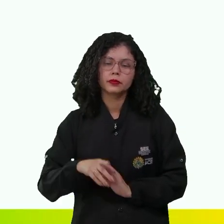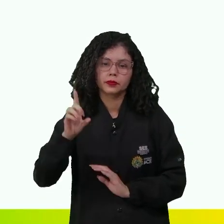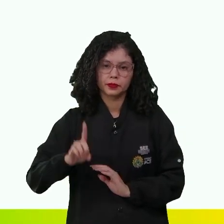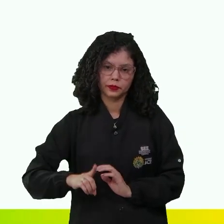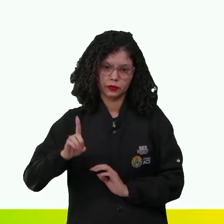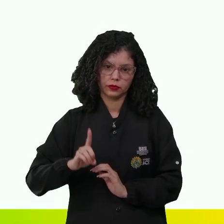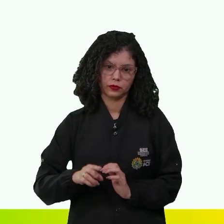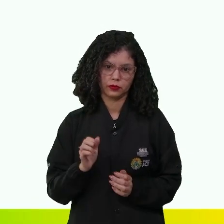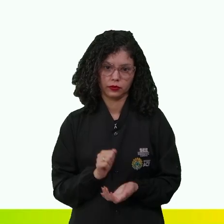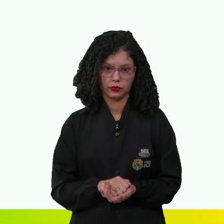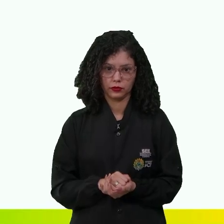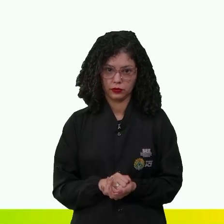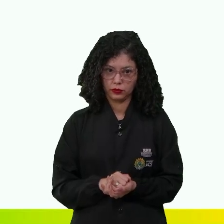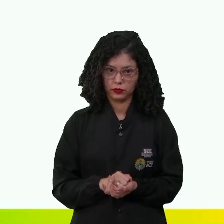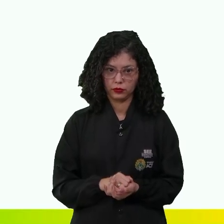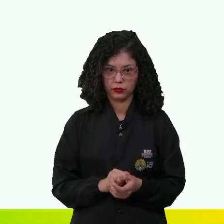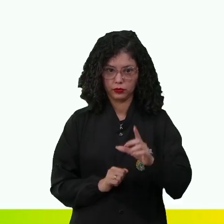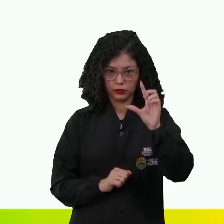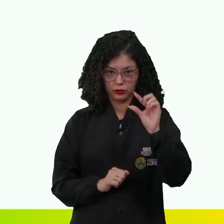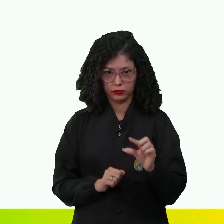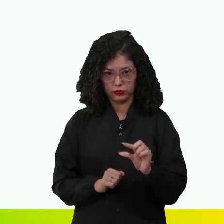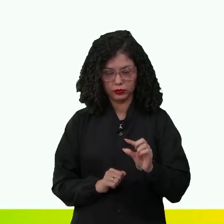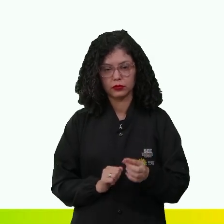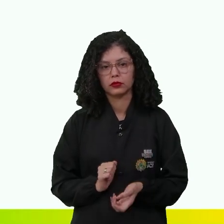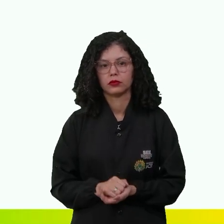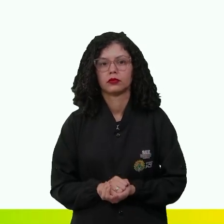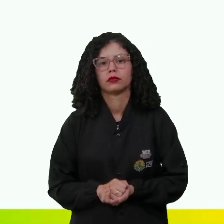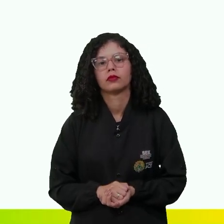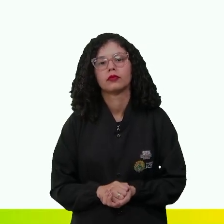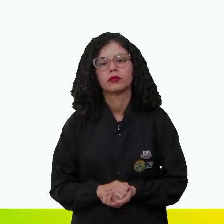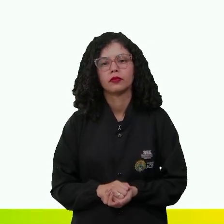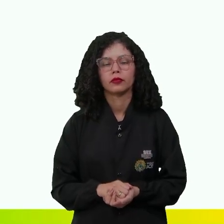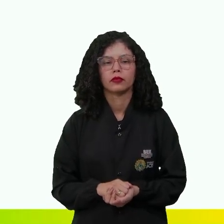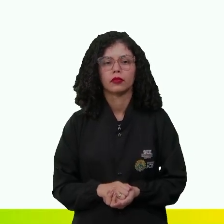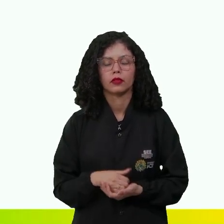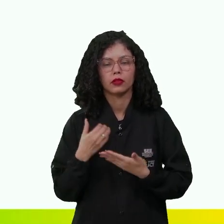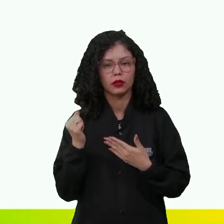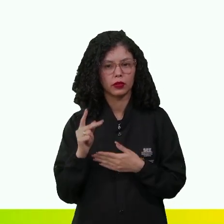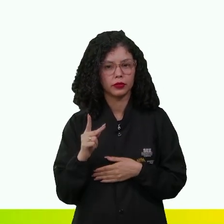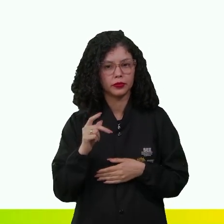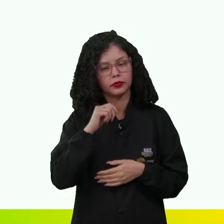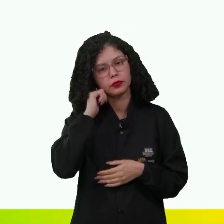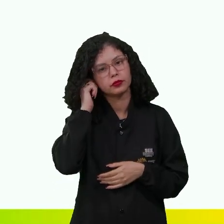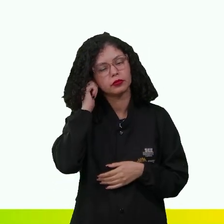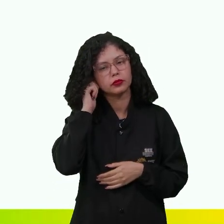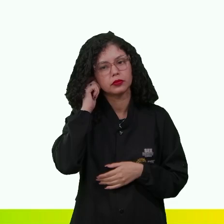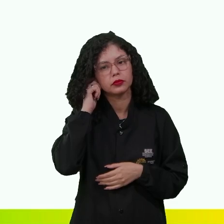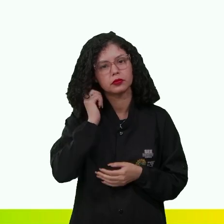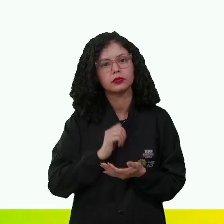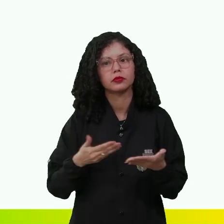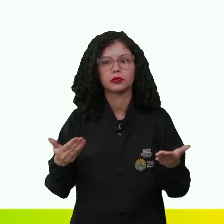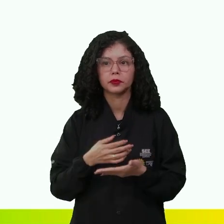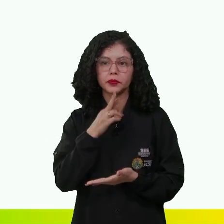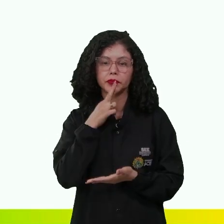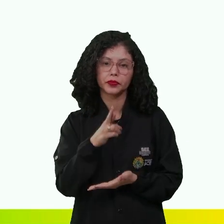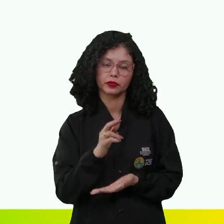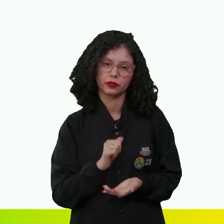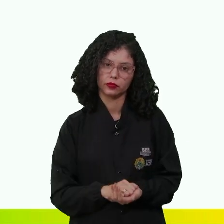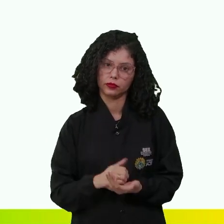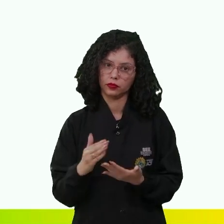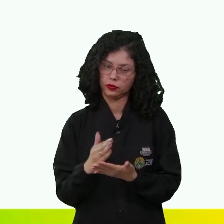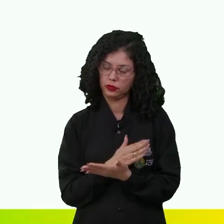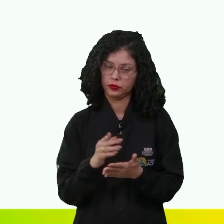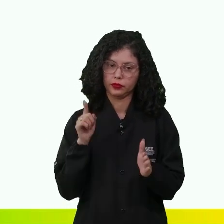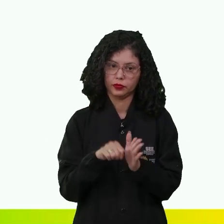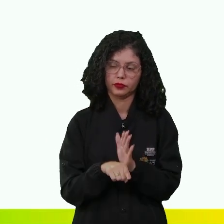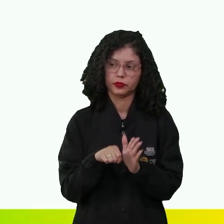direita, o tempo vai diminuir, vai ser menor, ok? E agora nós vamos resolver